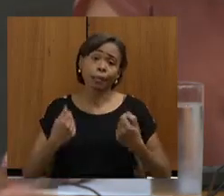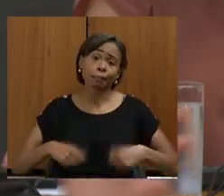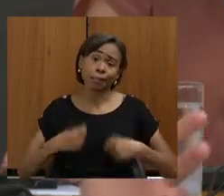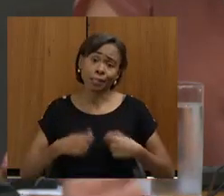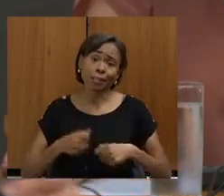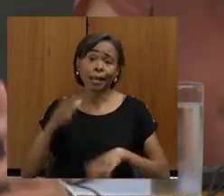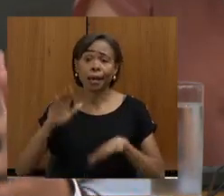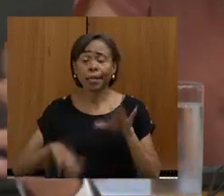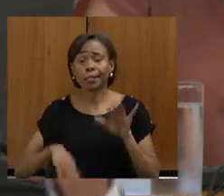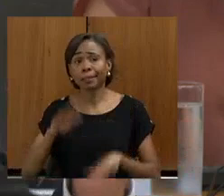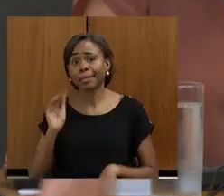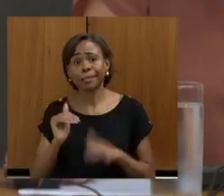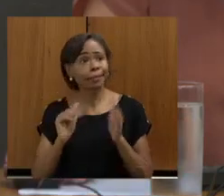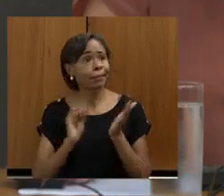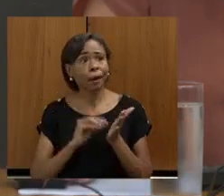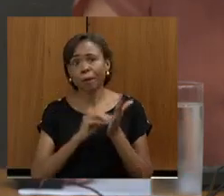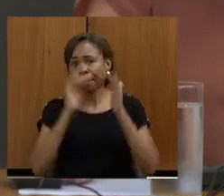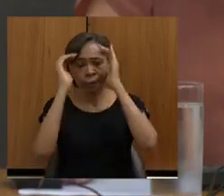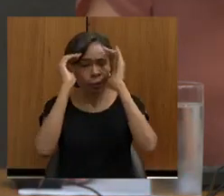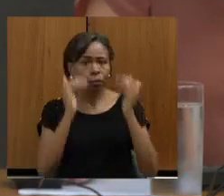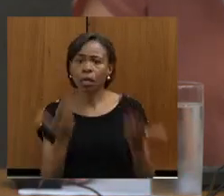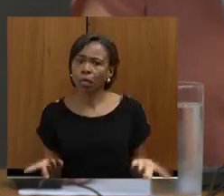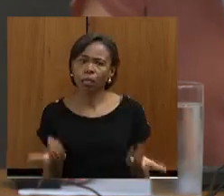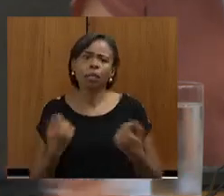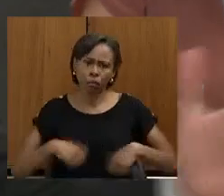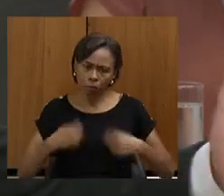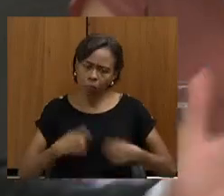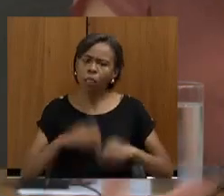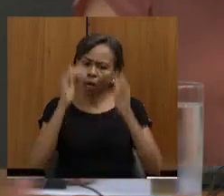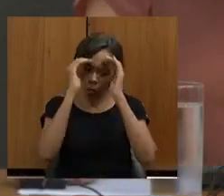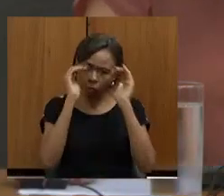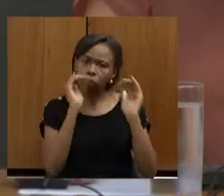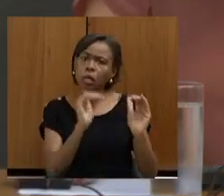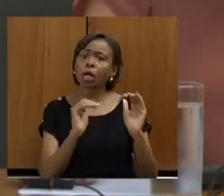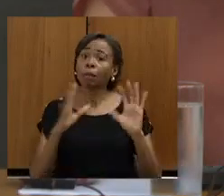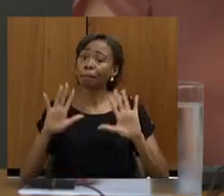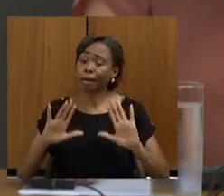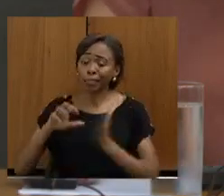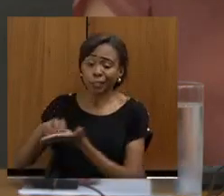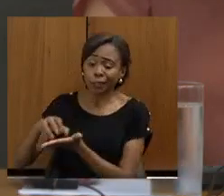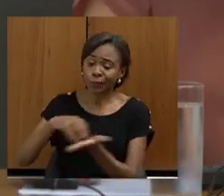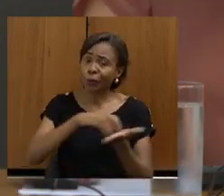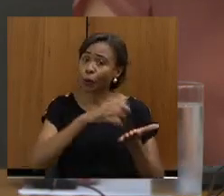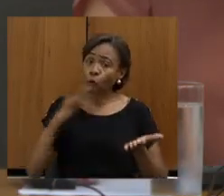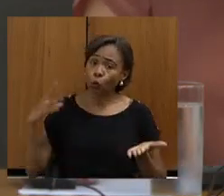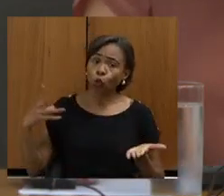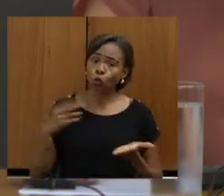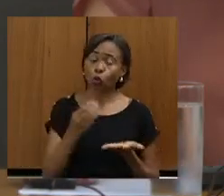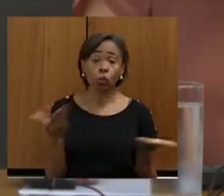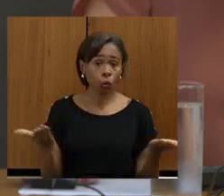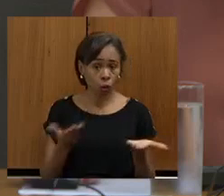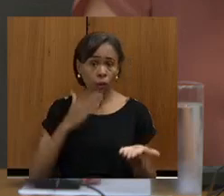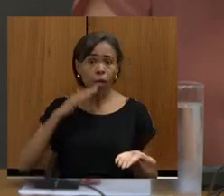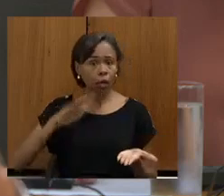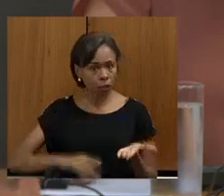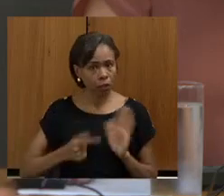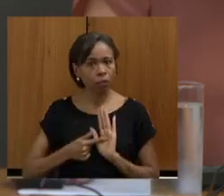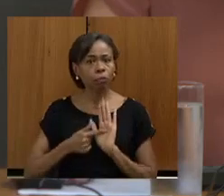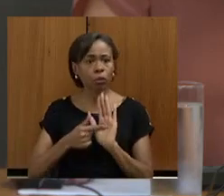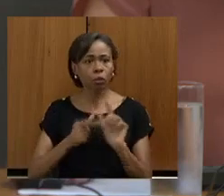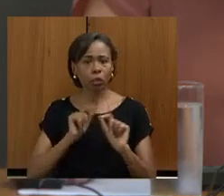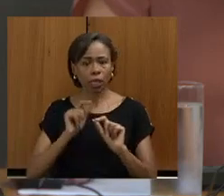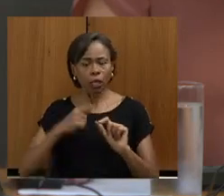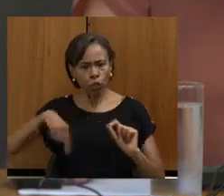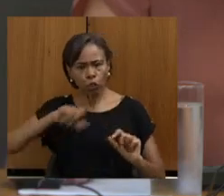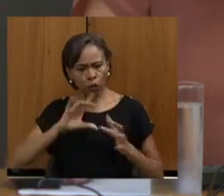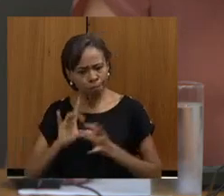ponta, no cumprimento. E, para que ela seja cumprida, a gente precisa de todos os órgãos. E essa tarde foi uma demonstração de que, unindo